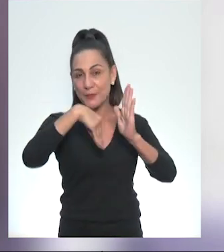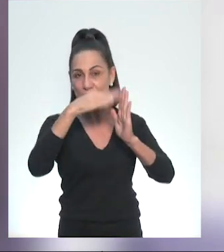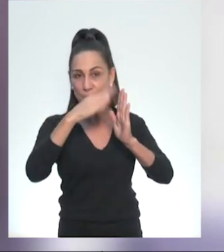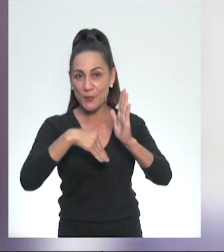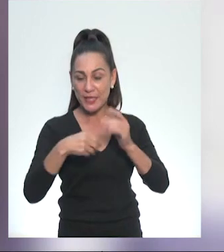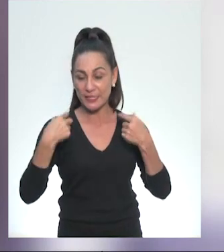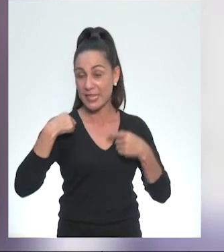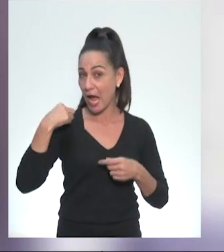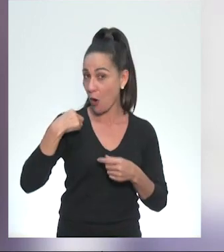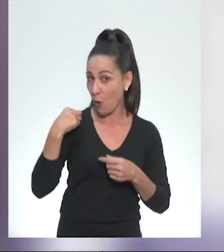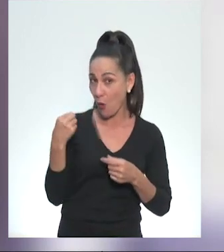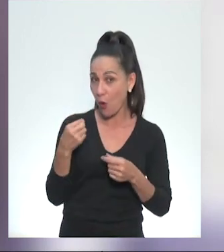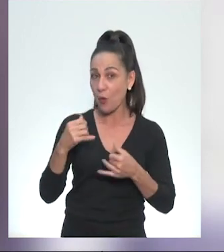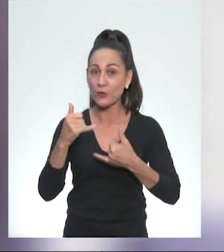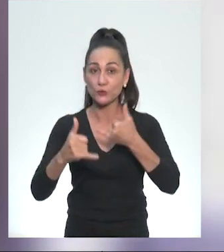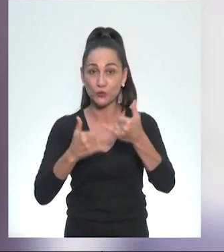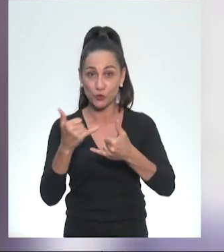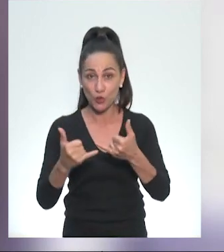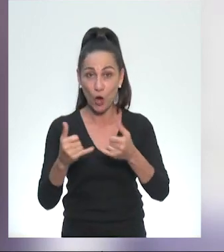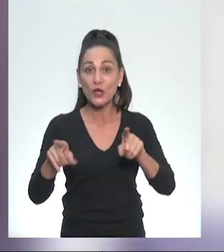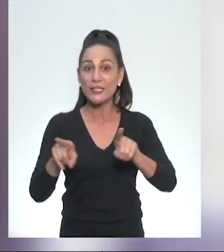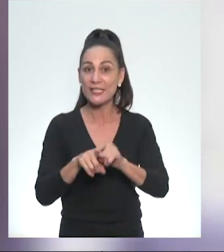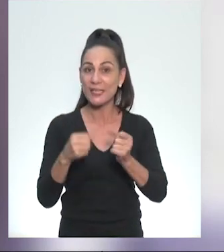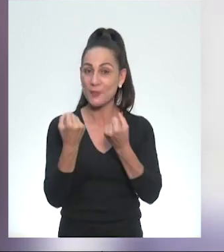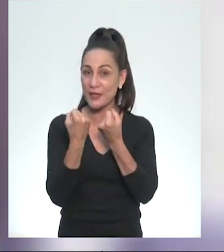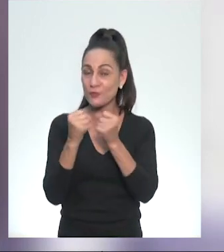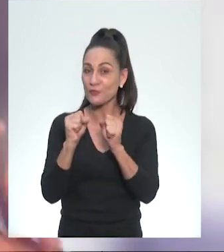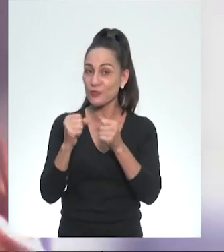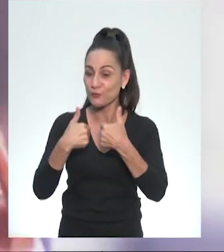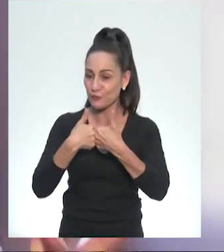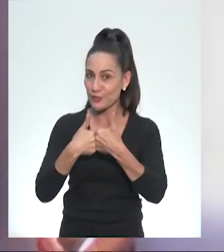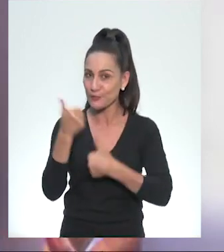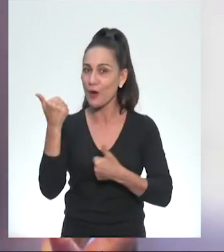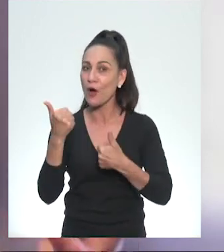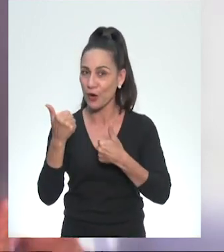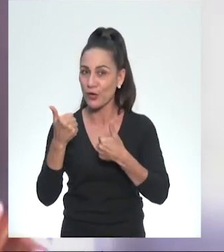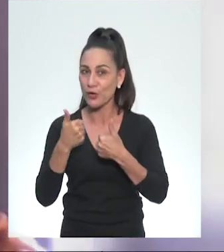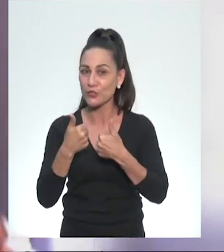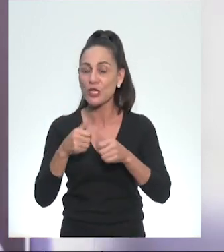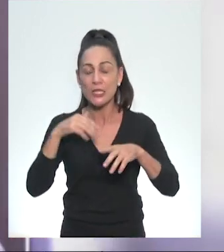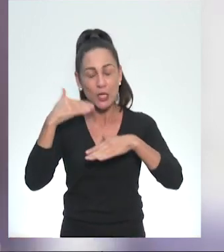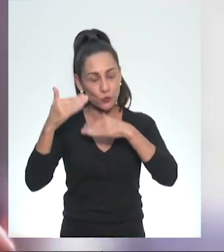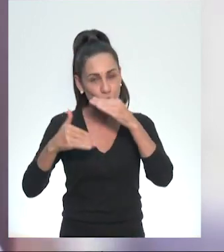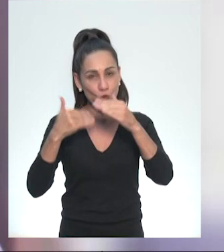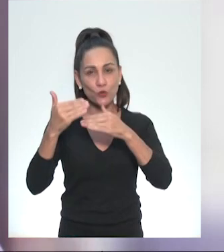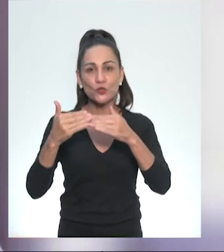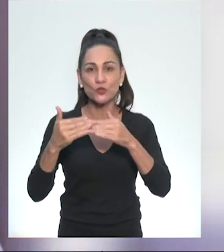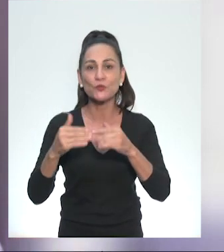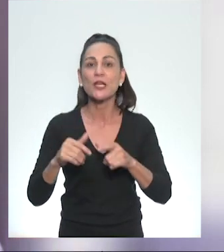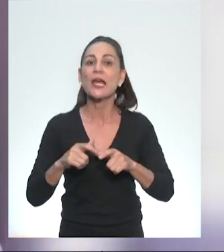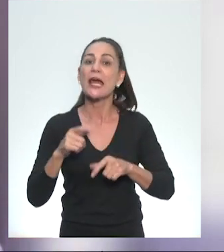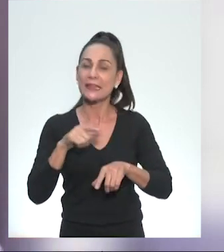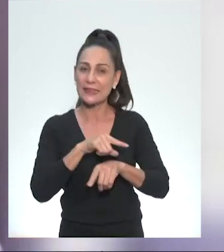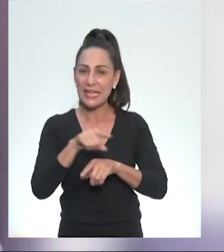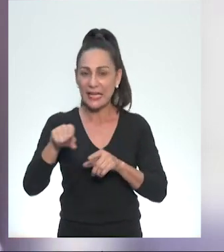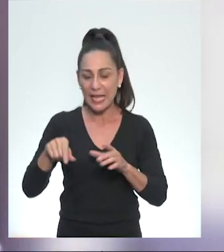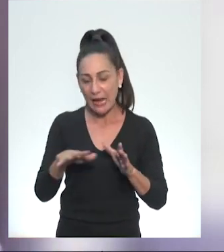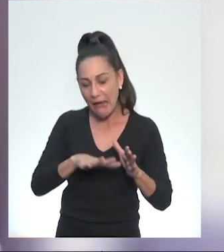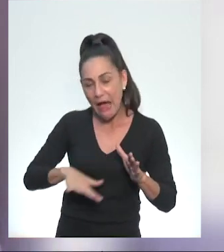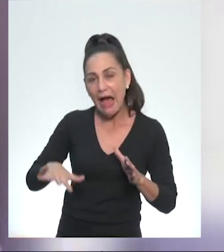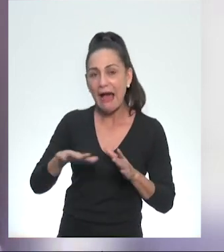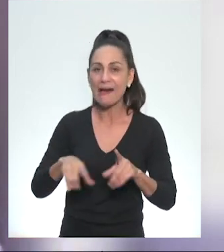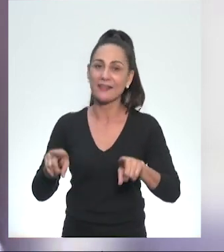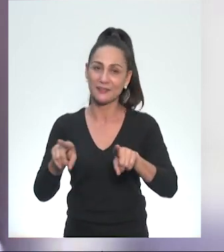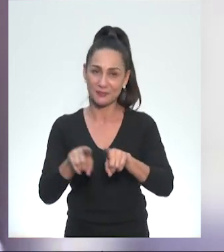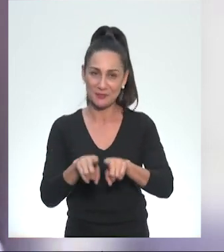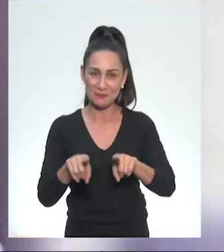da vestimenta, dos jogos e do esporte, por exemplo. Então, tinha todo um desenvolvimento pujante ali naquela região, né?